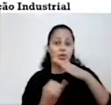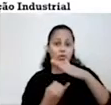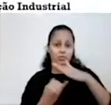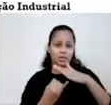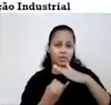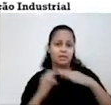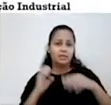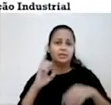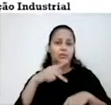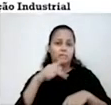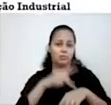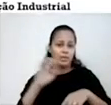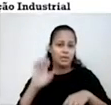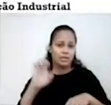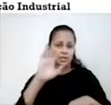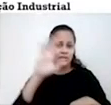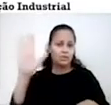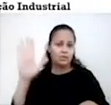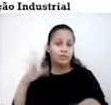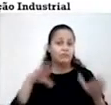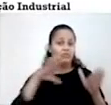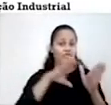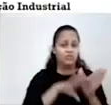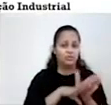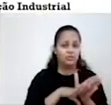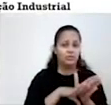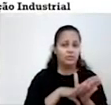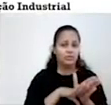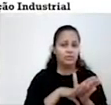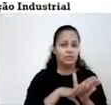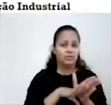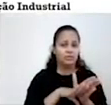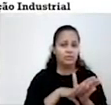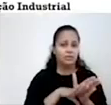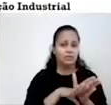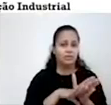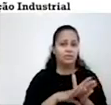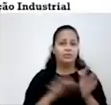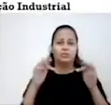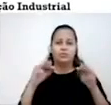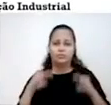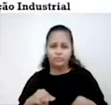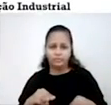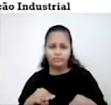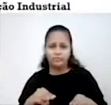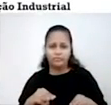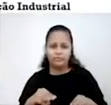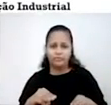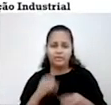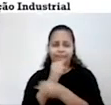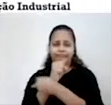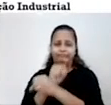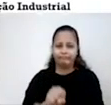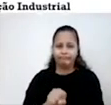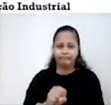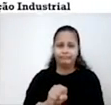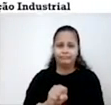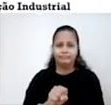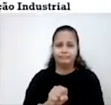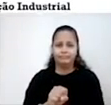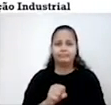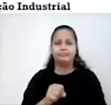Né? Os imigrantes europeus que estavam chegando, né, desde o fim do tráfico de escravos,